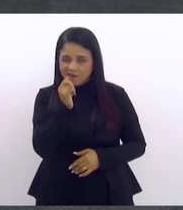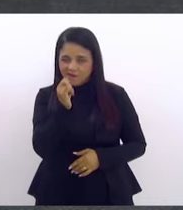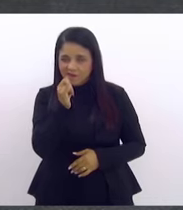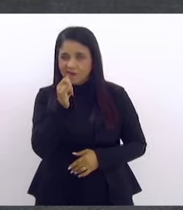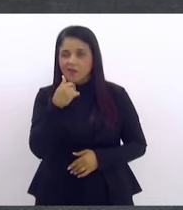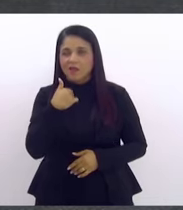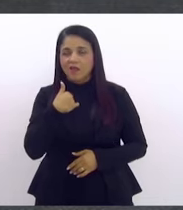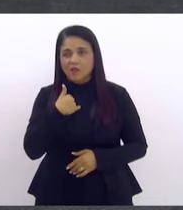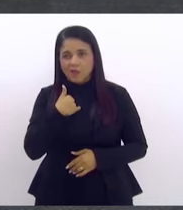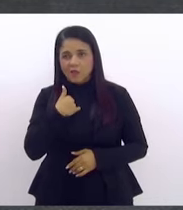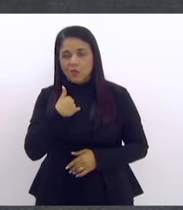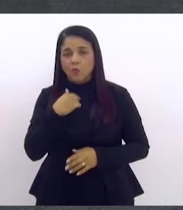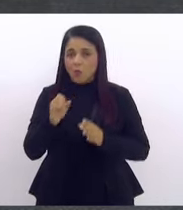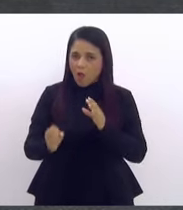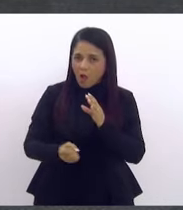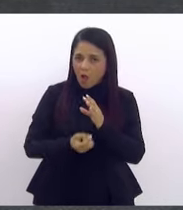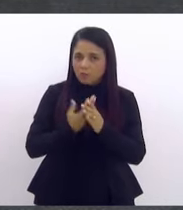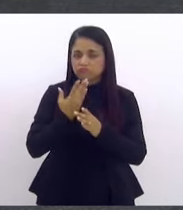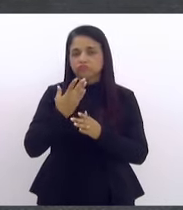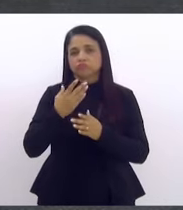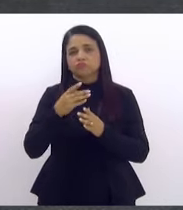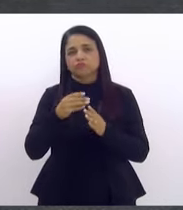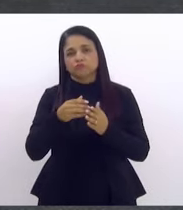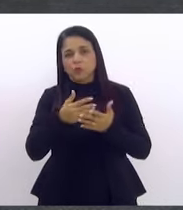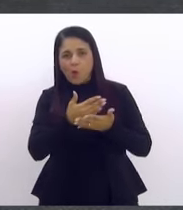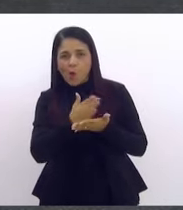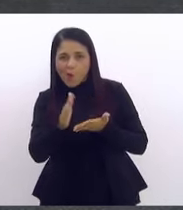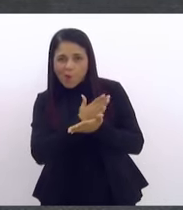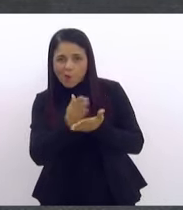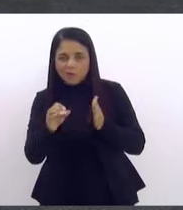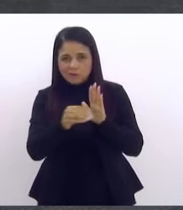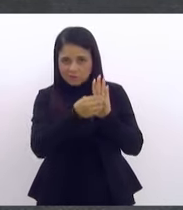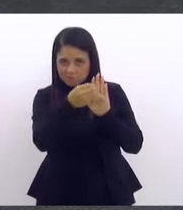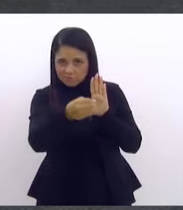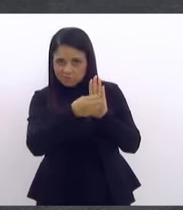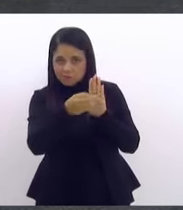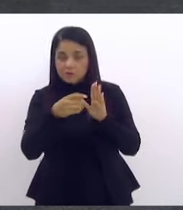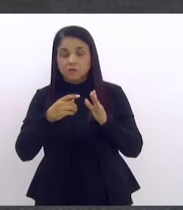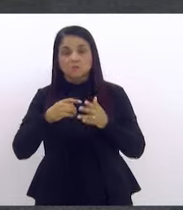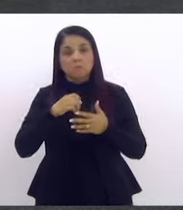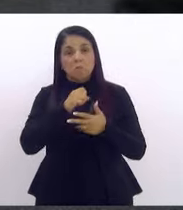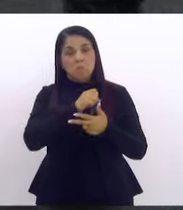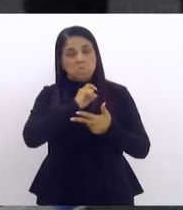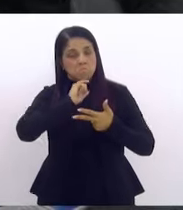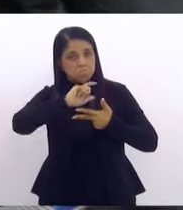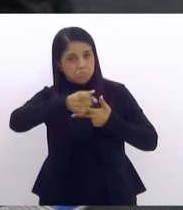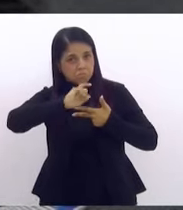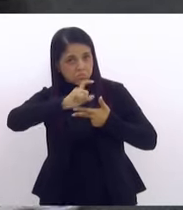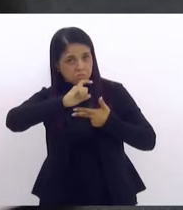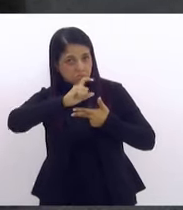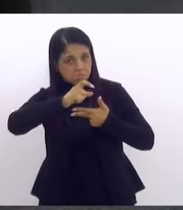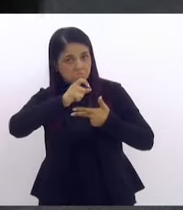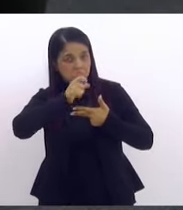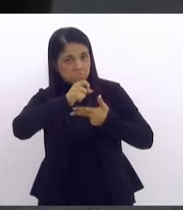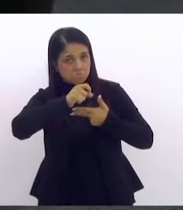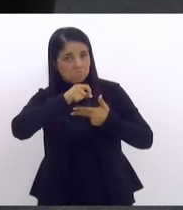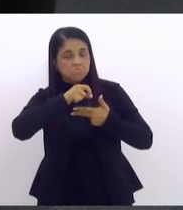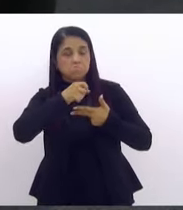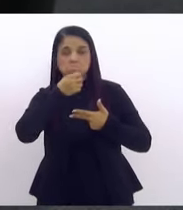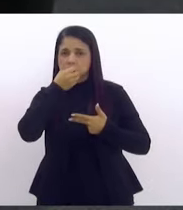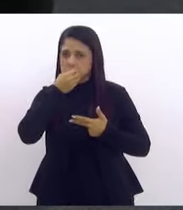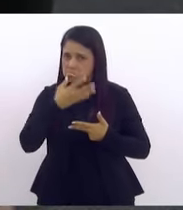fui autor de algumas emendas. Acho que o Poder Executivo faz muito